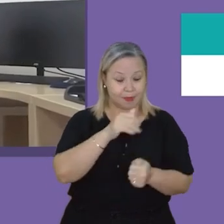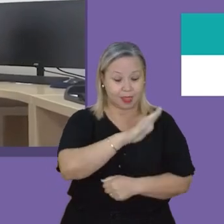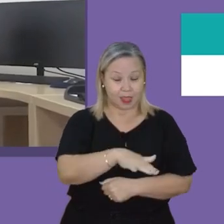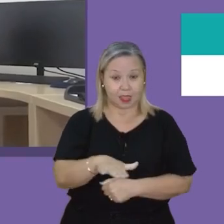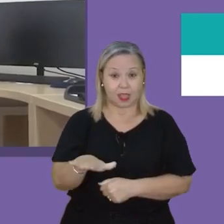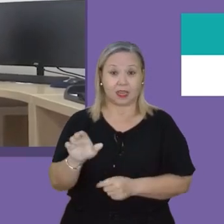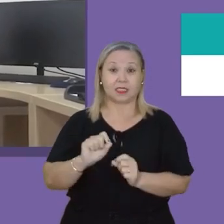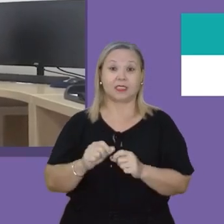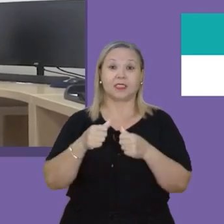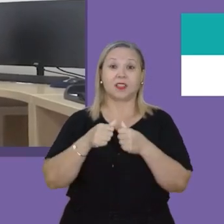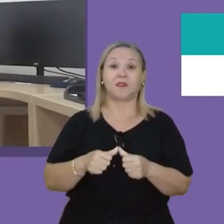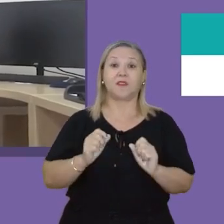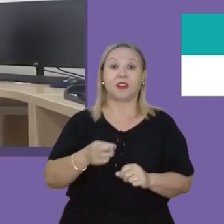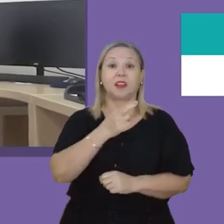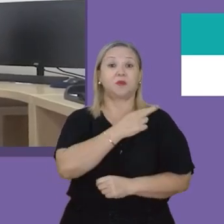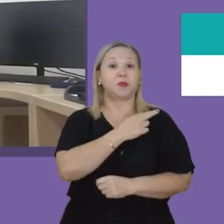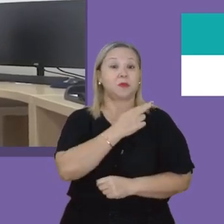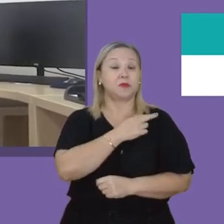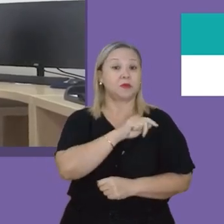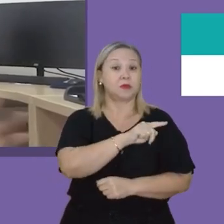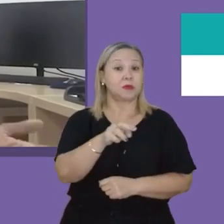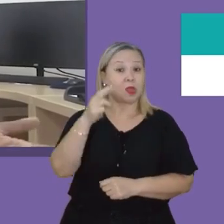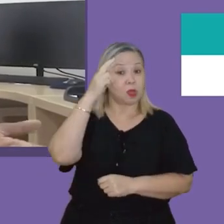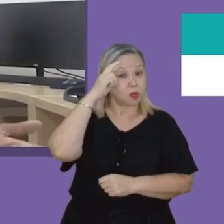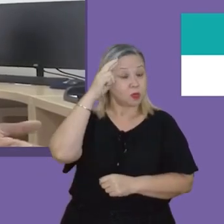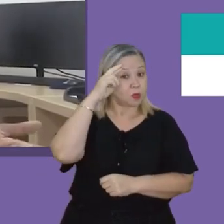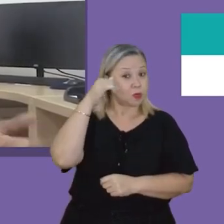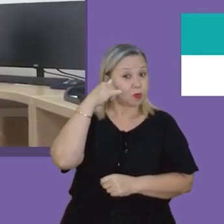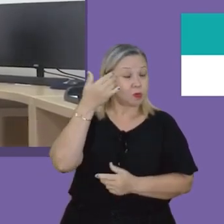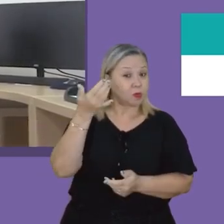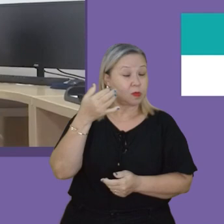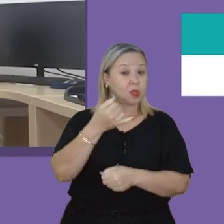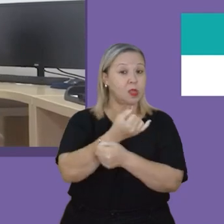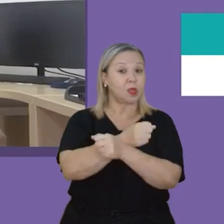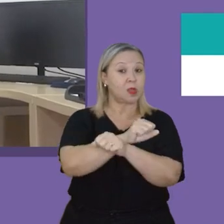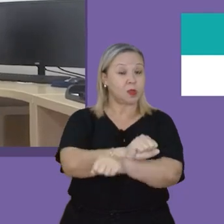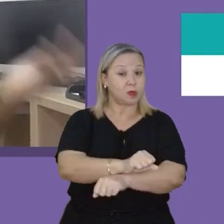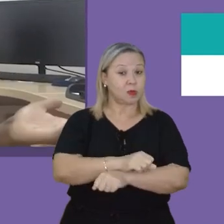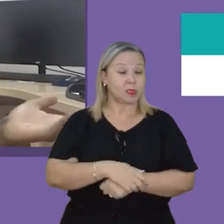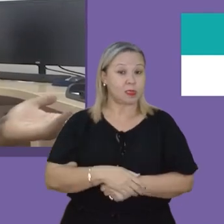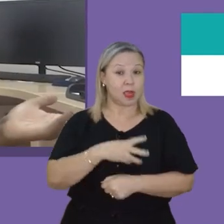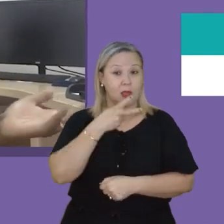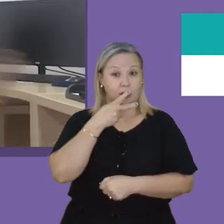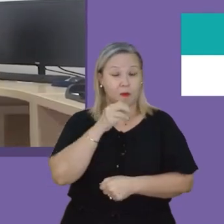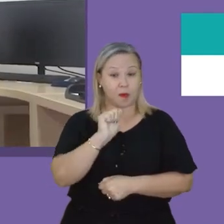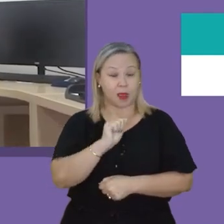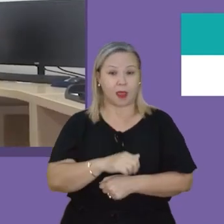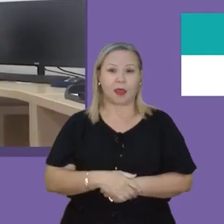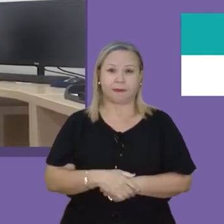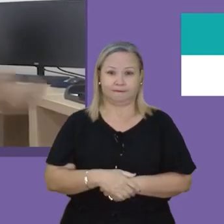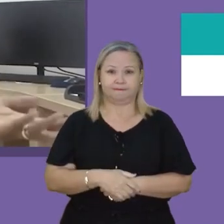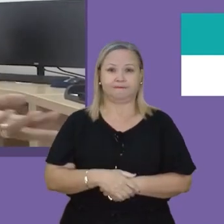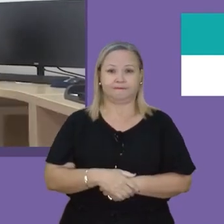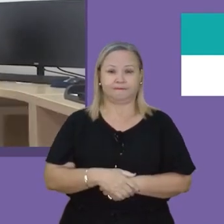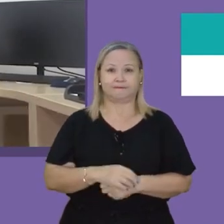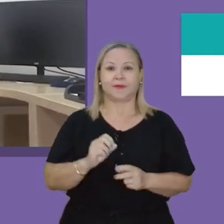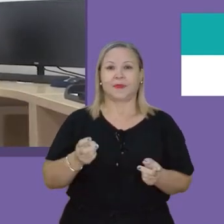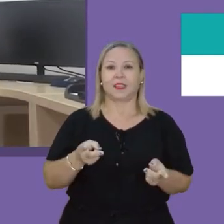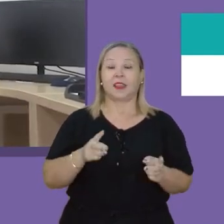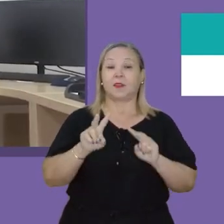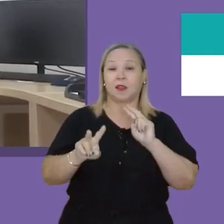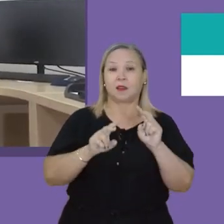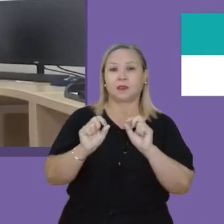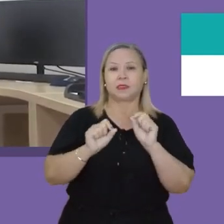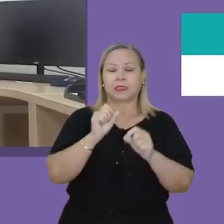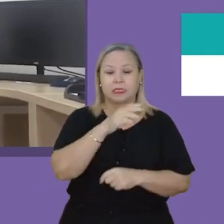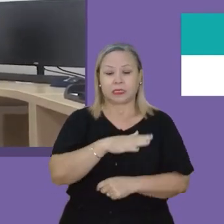crianças ficariam sob a responsabilidade de quem? Dos escravos, pais, porque eles não deram àquelas crianças